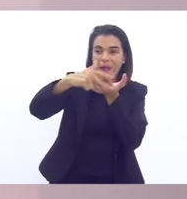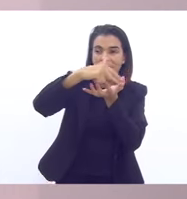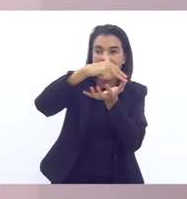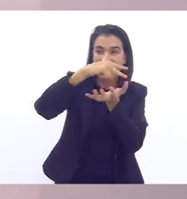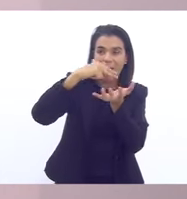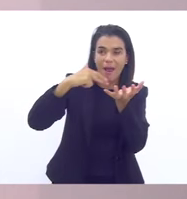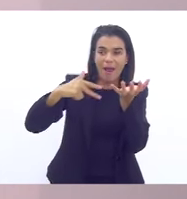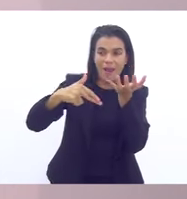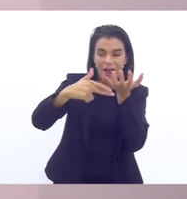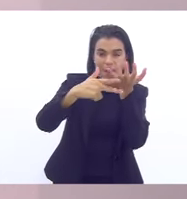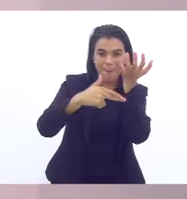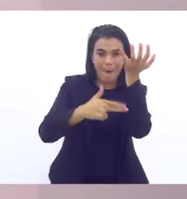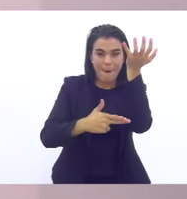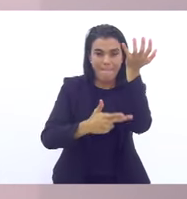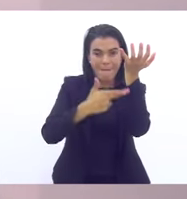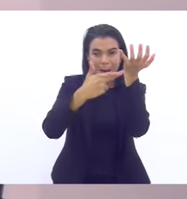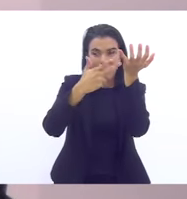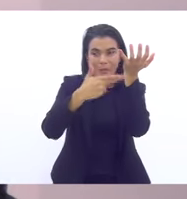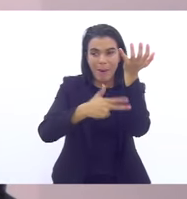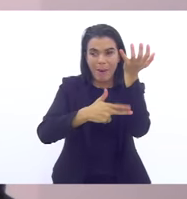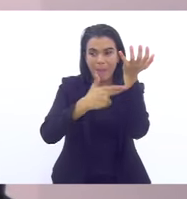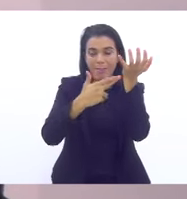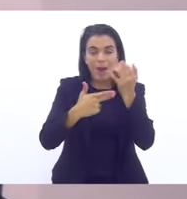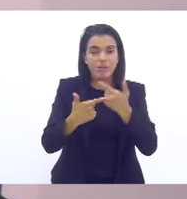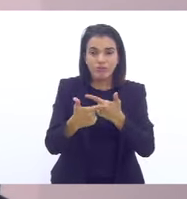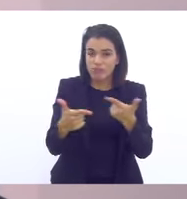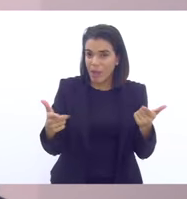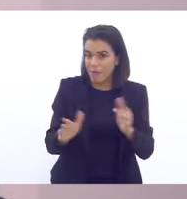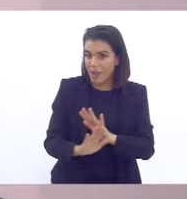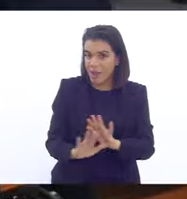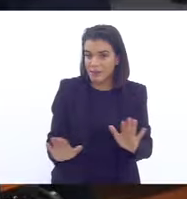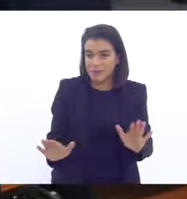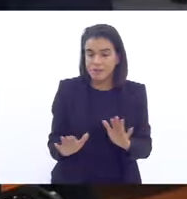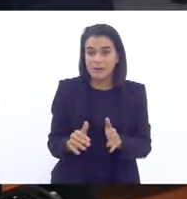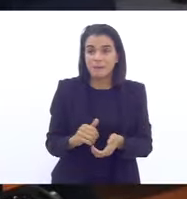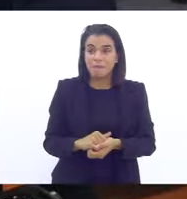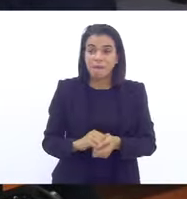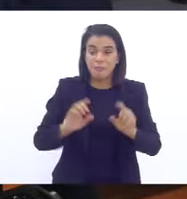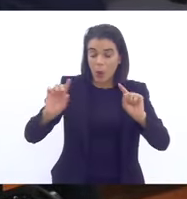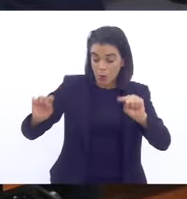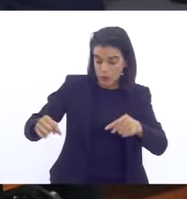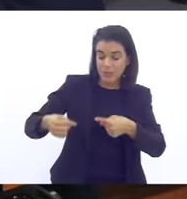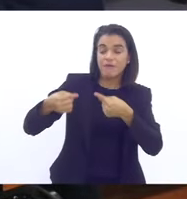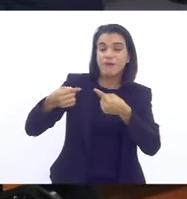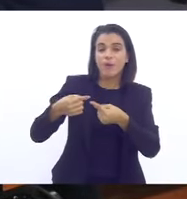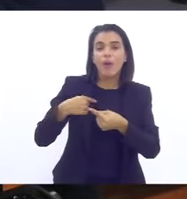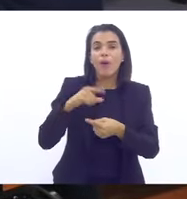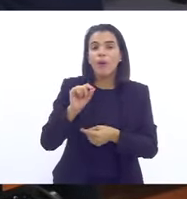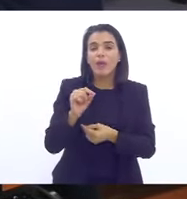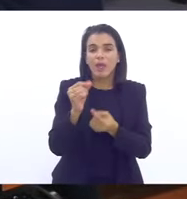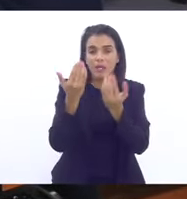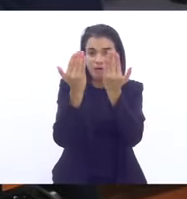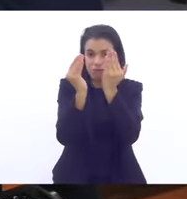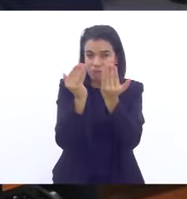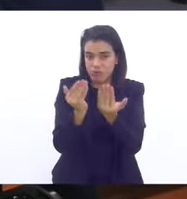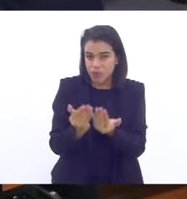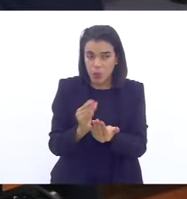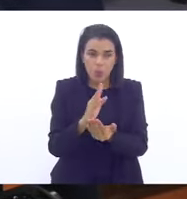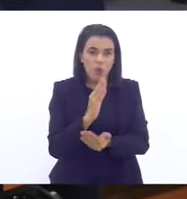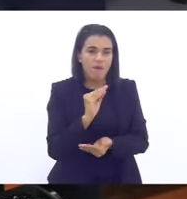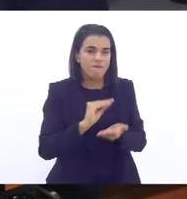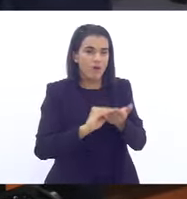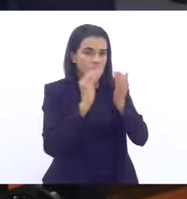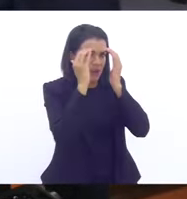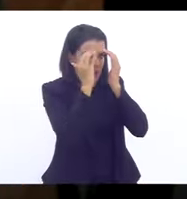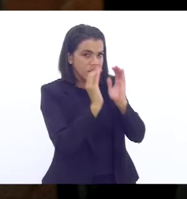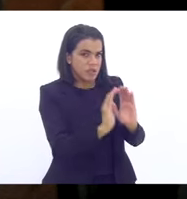Então, eu acho, presidente, que um desafio que a gente tem é conferir, sem colocar, sem desrespeitar o presidente, nem